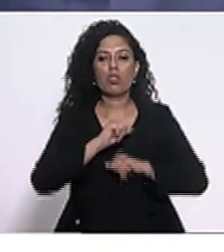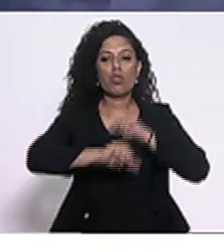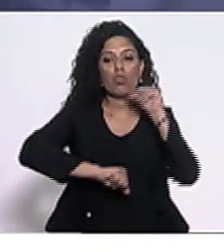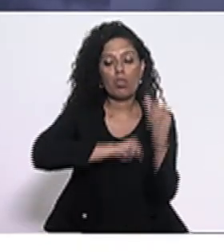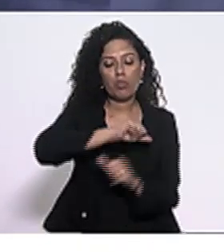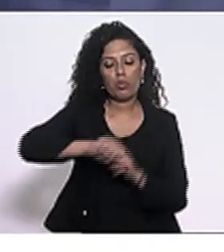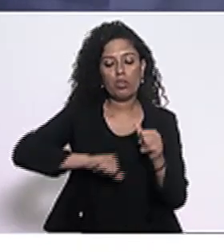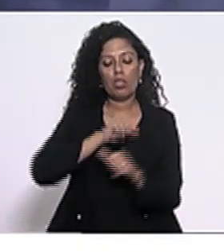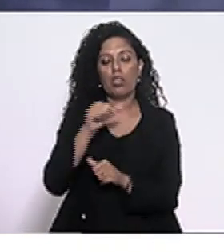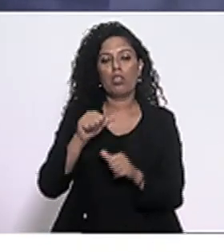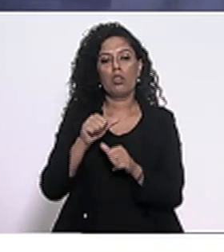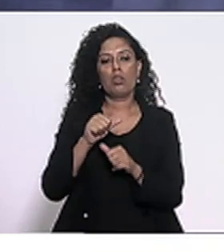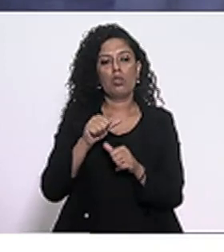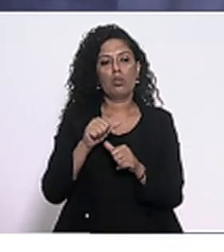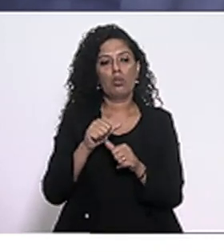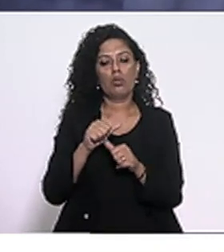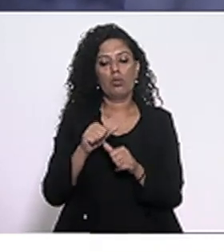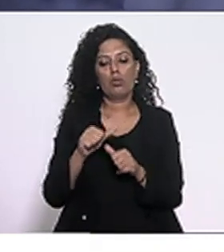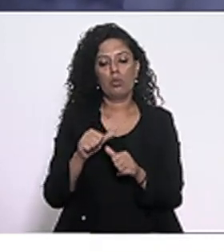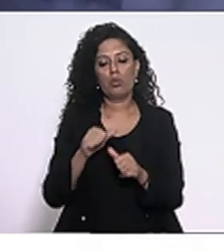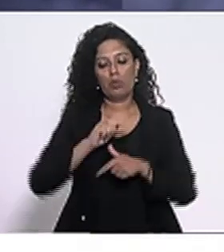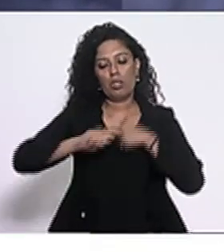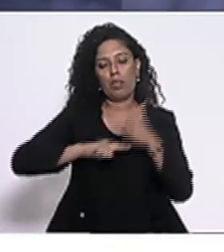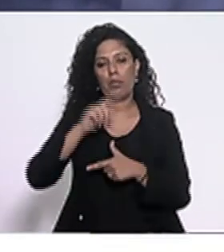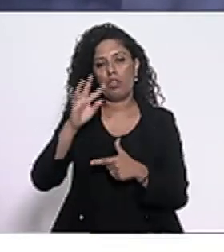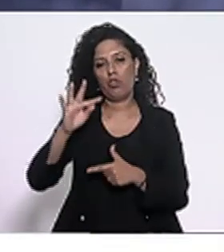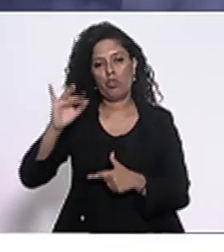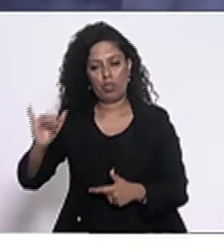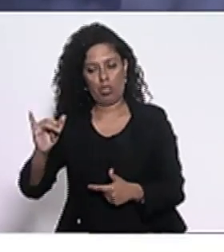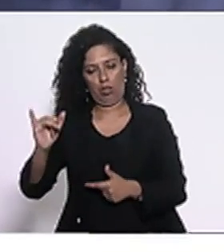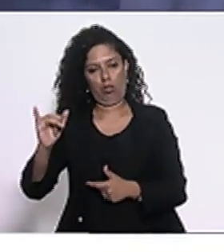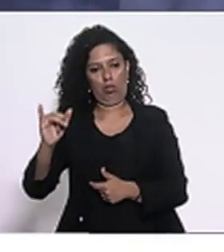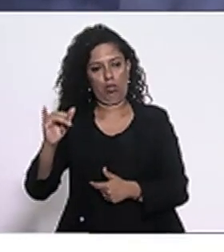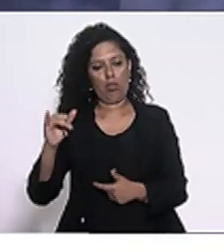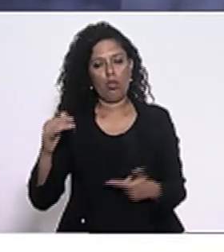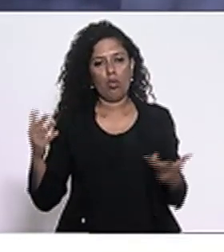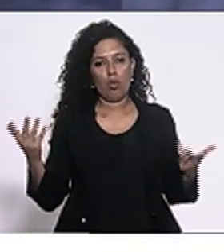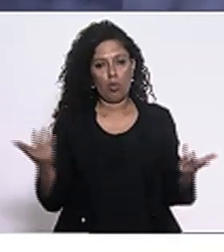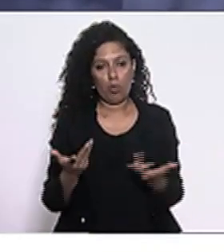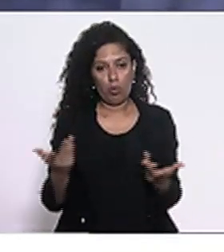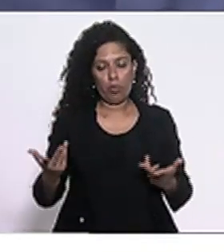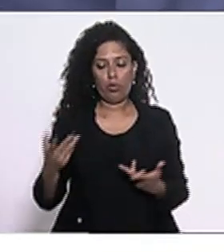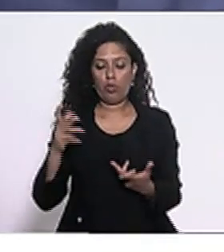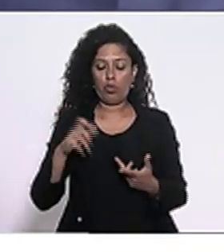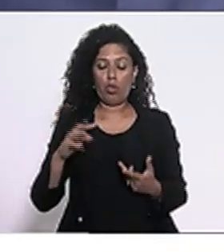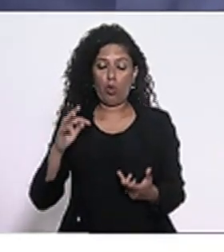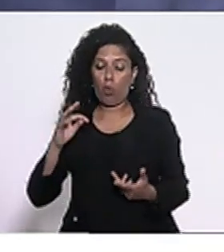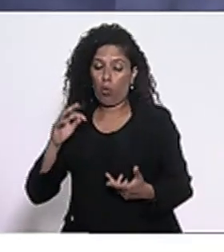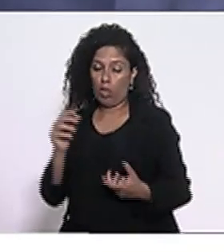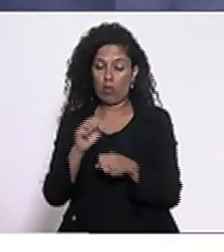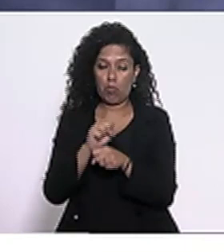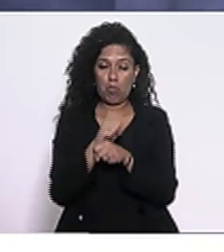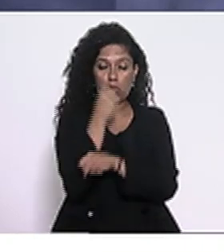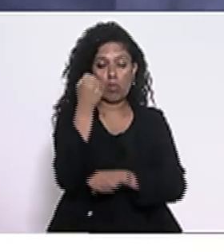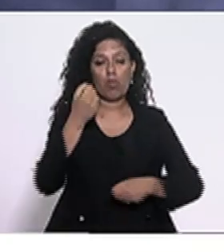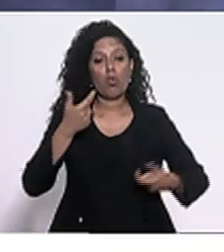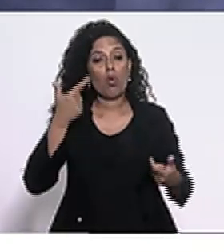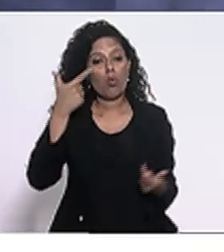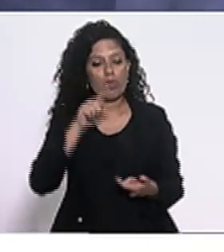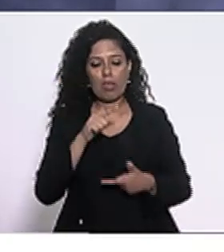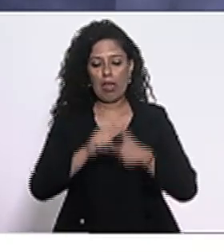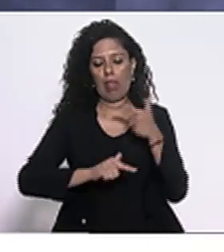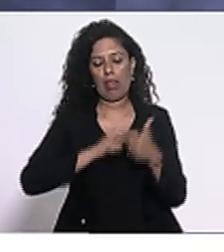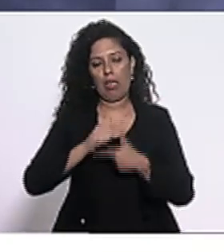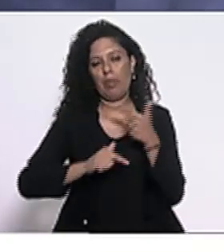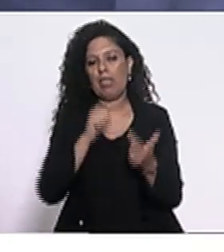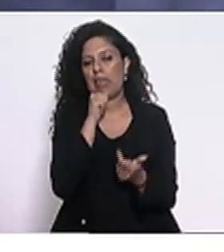da informação. Hoje, como também já foi dito aqui, é praticamente impossível desenvolver qualquer atividade que não tenha